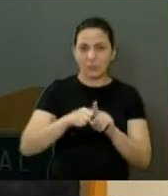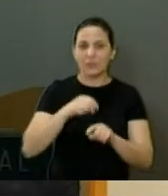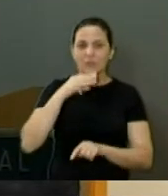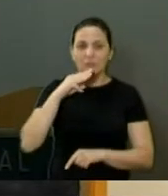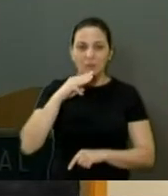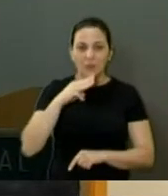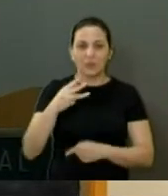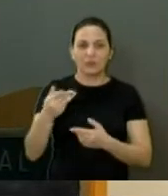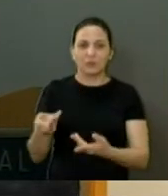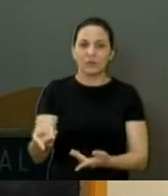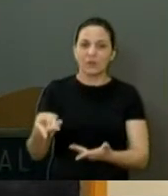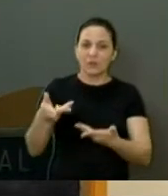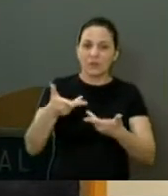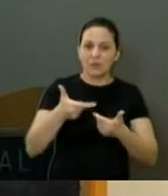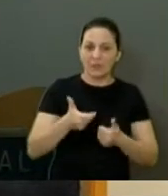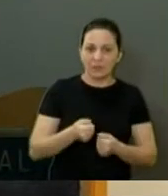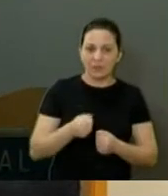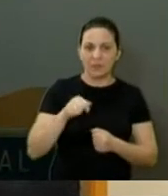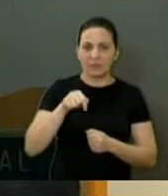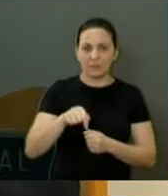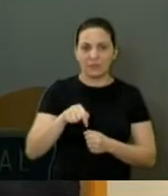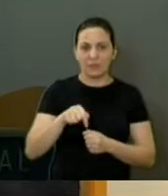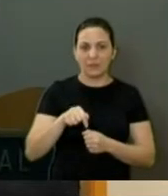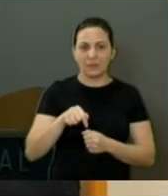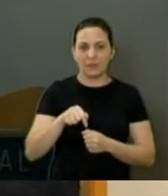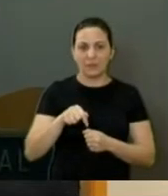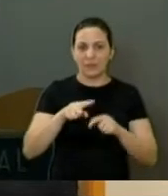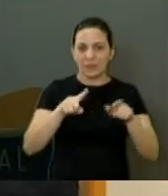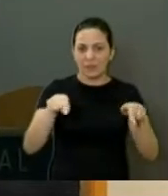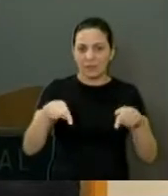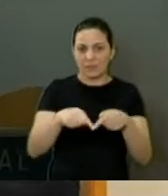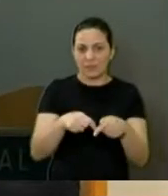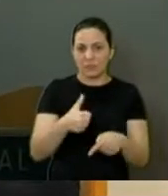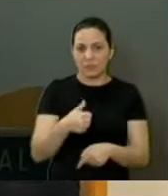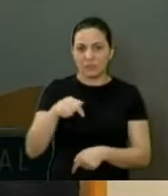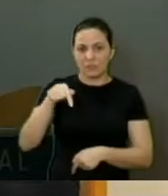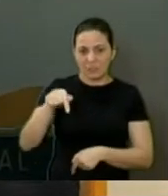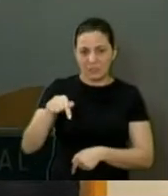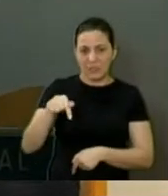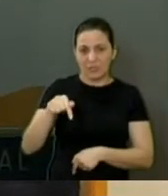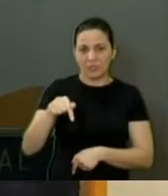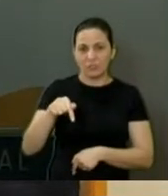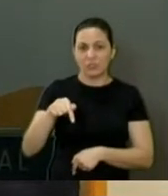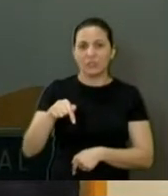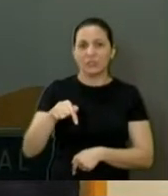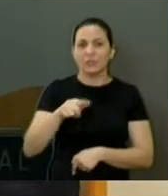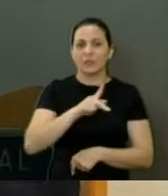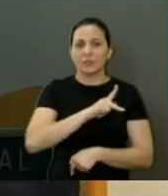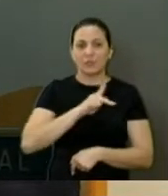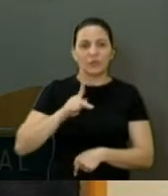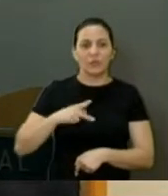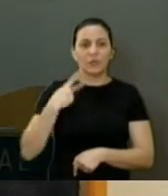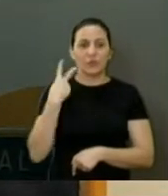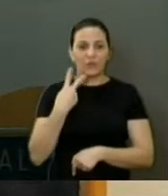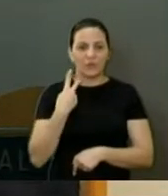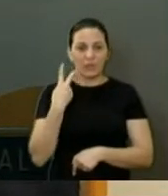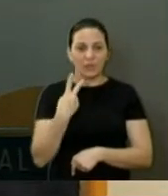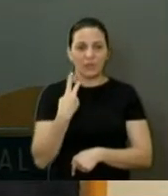aqui na na fala do excesso aqui no gabinete da presidência ver o vereador